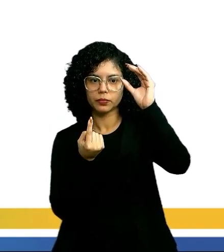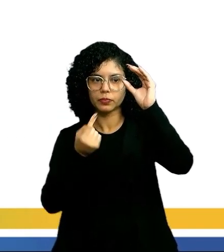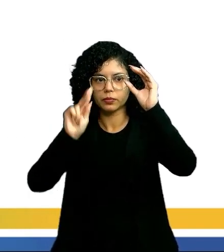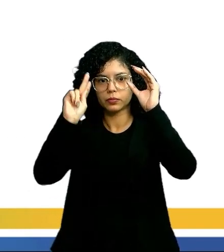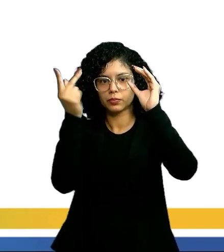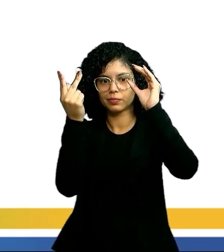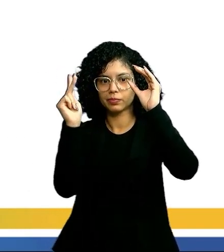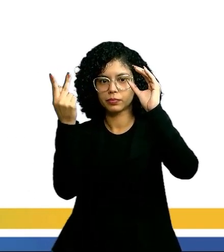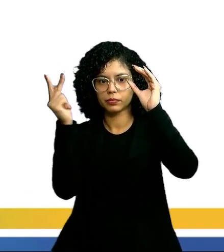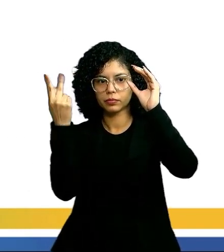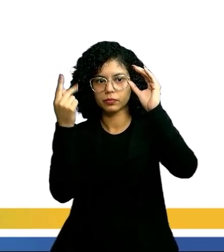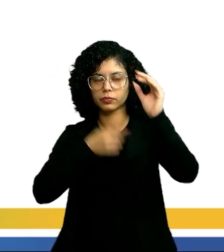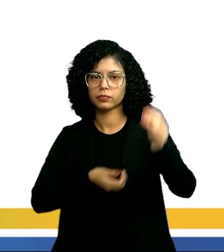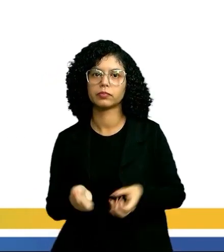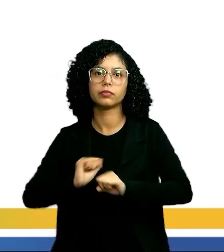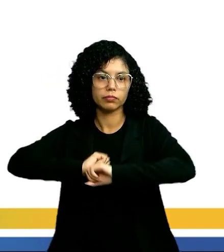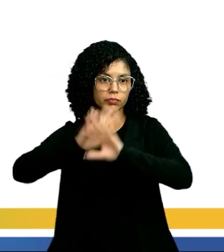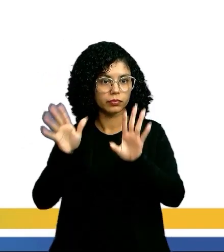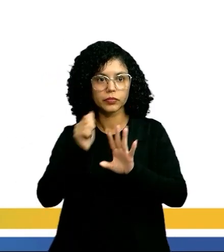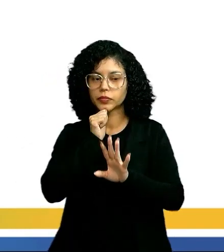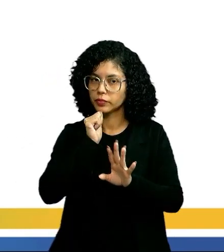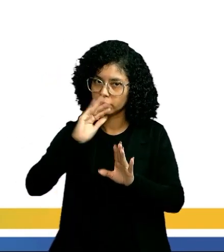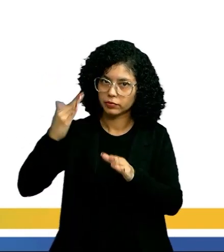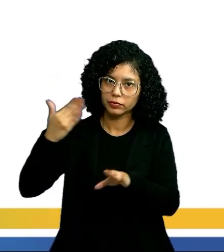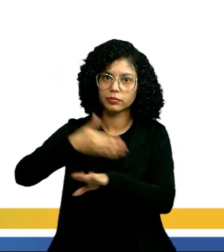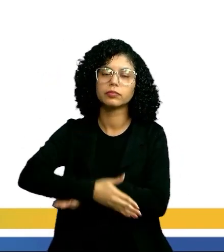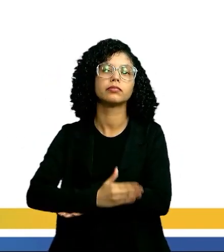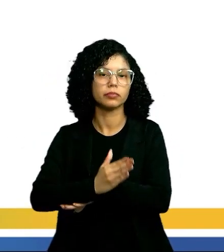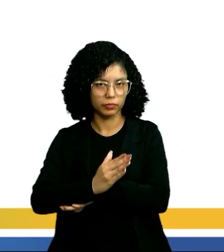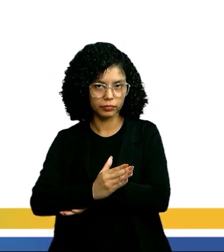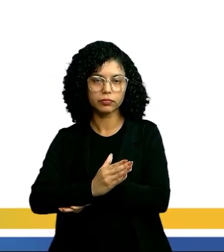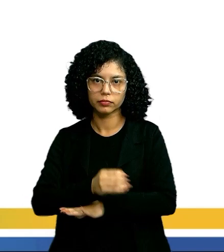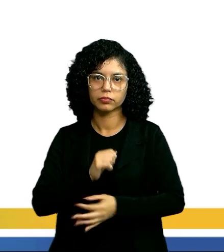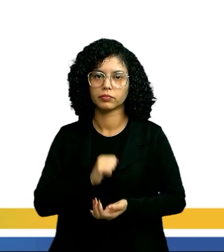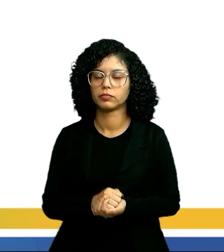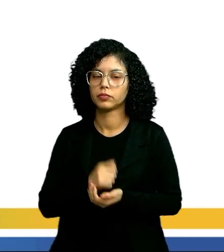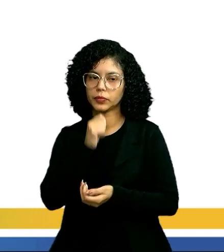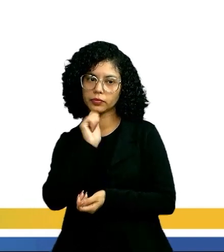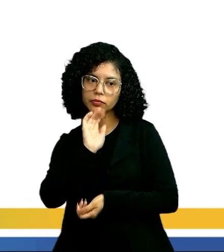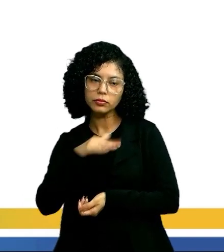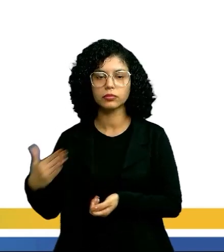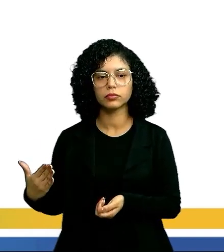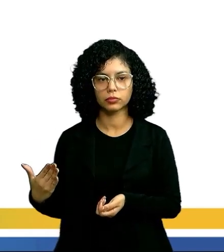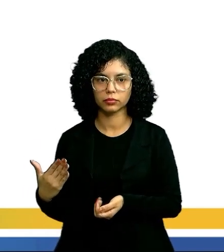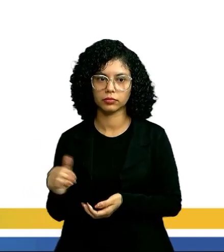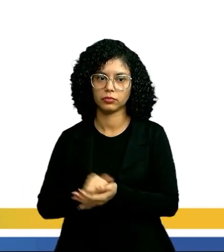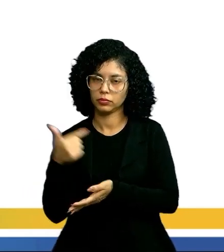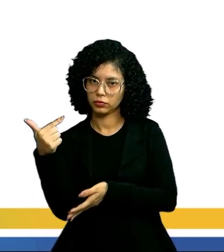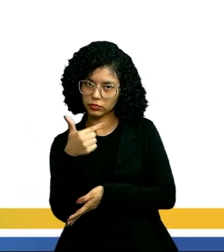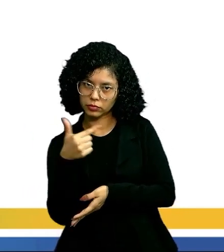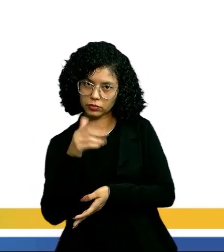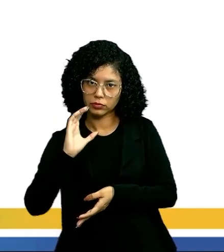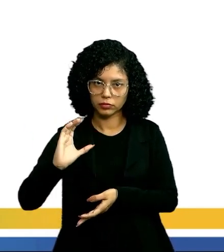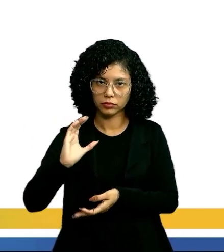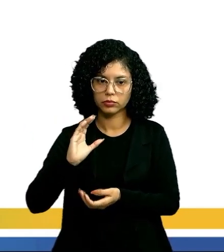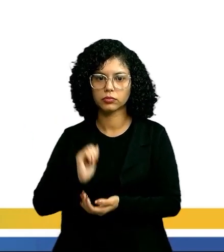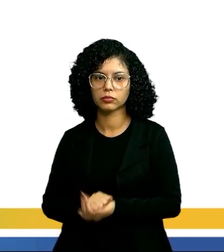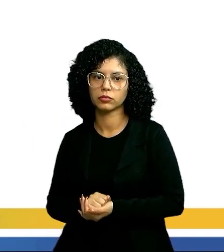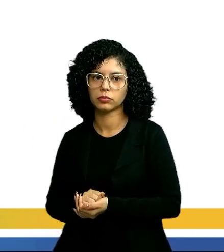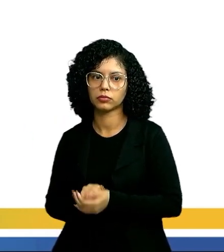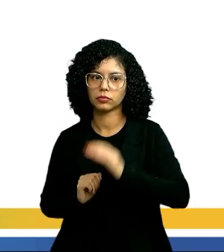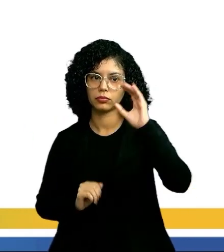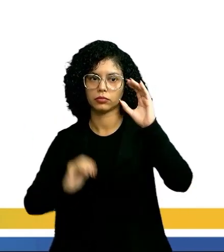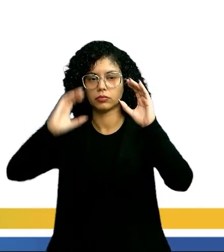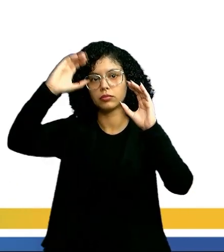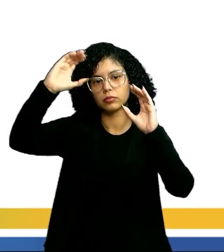Então, obviamente, o halogênio ele vai entrar nesse carbono. Enquanto o segundo carbono, que está na parte